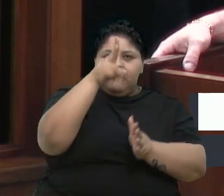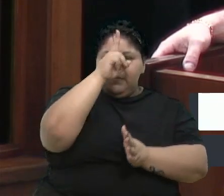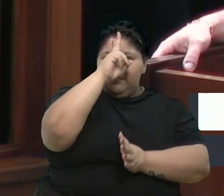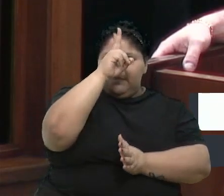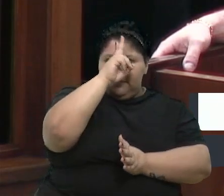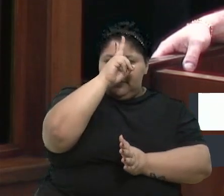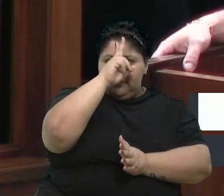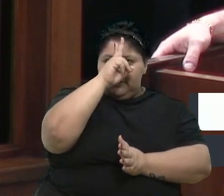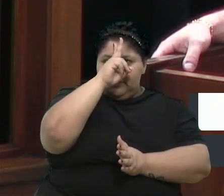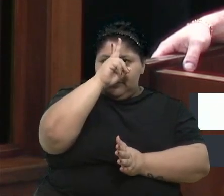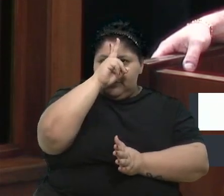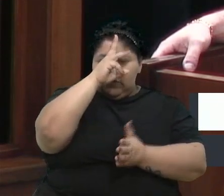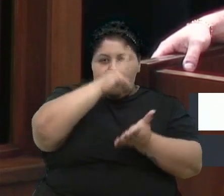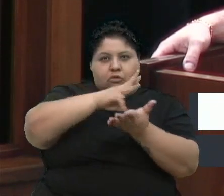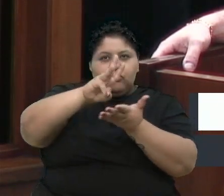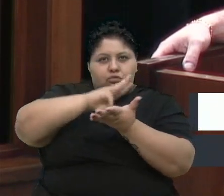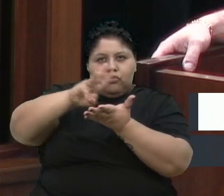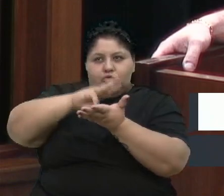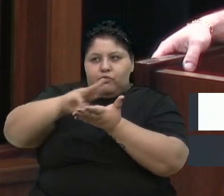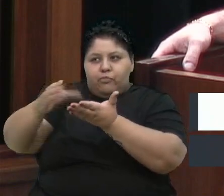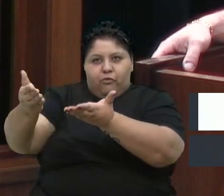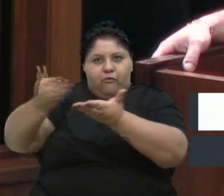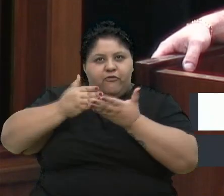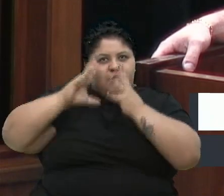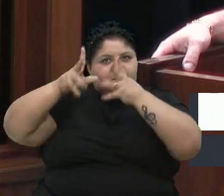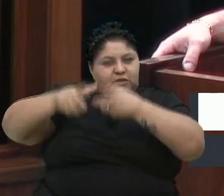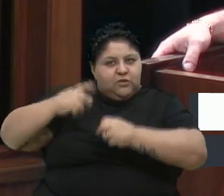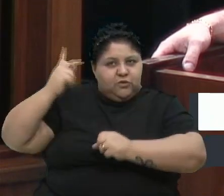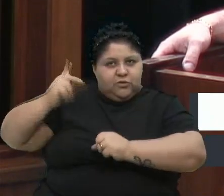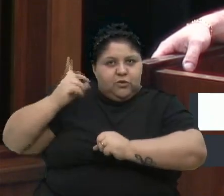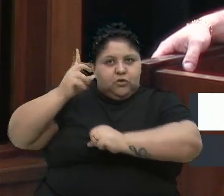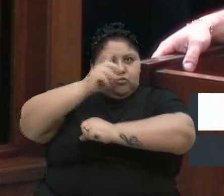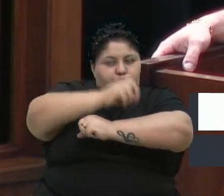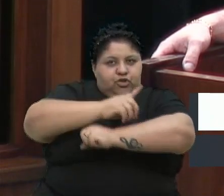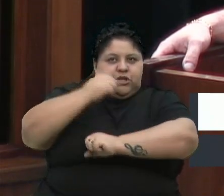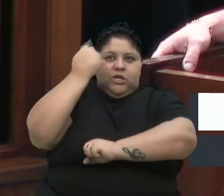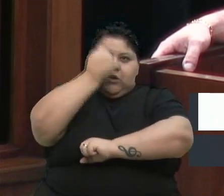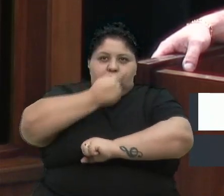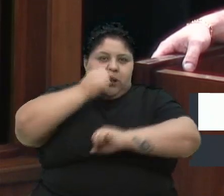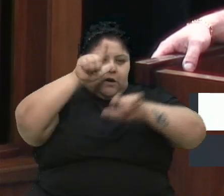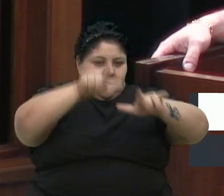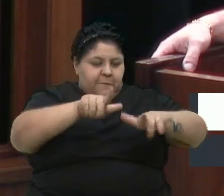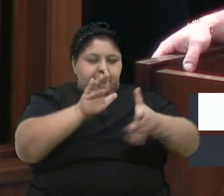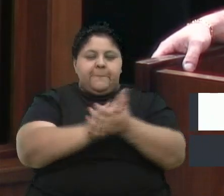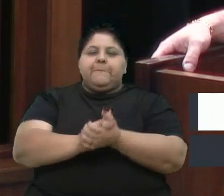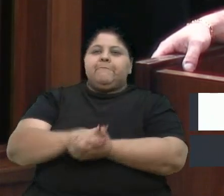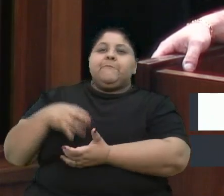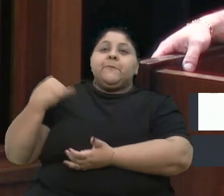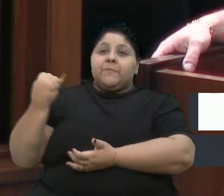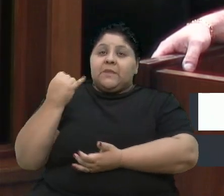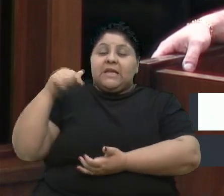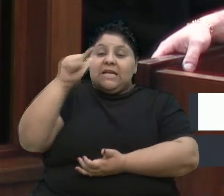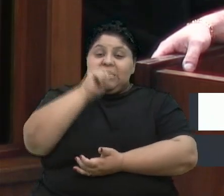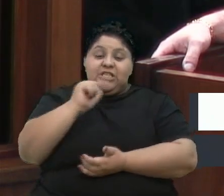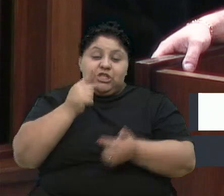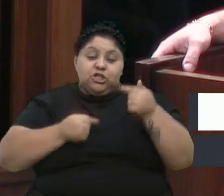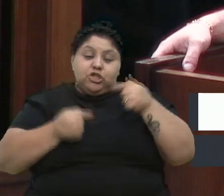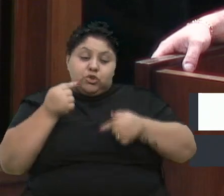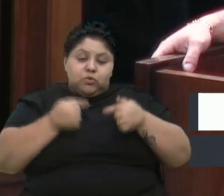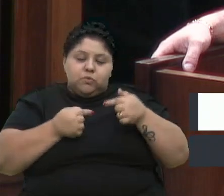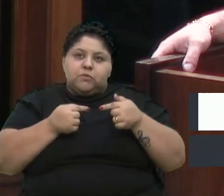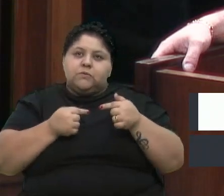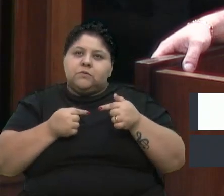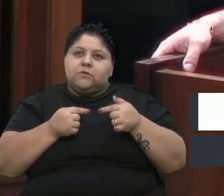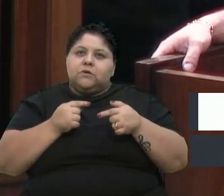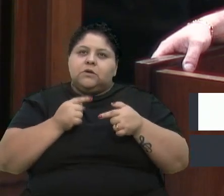convidando a todos, o dia e horário e o local. É muito importante que a gente debata isso e, pelo que eu